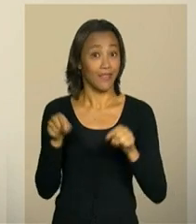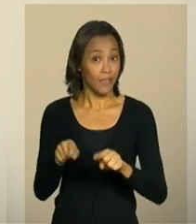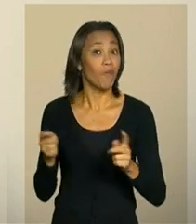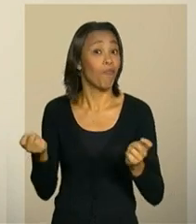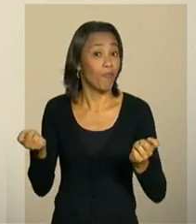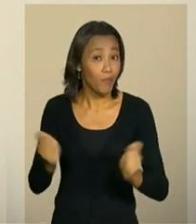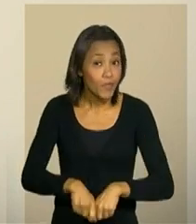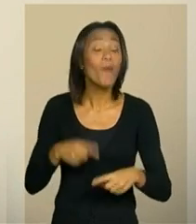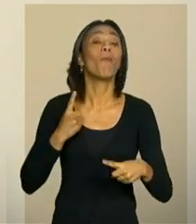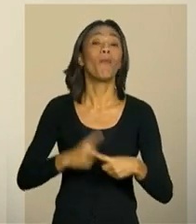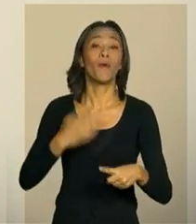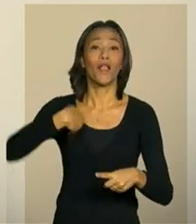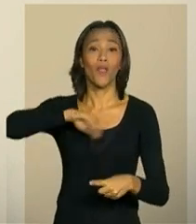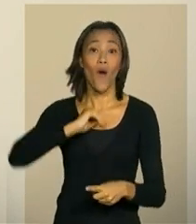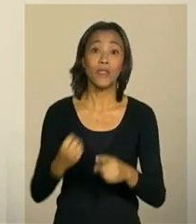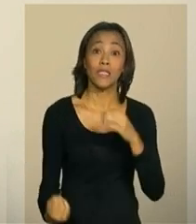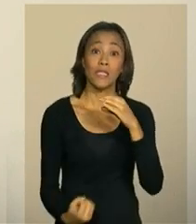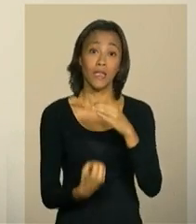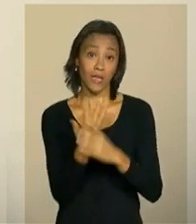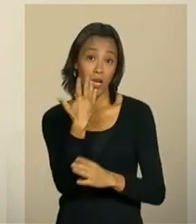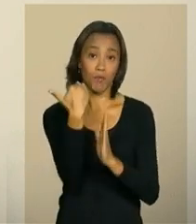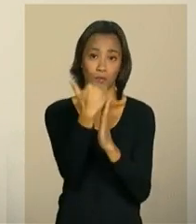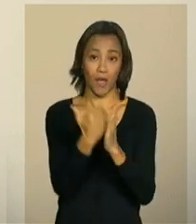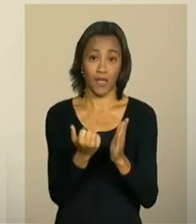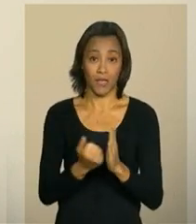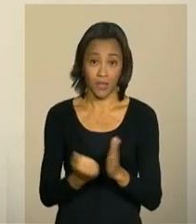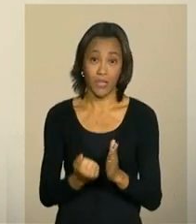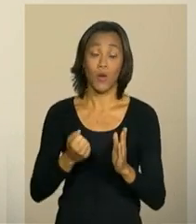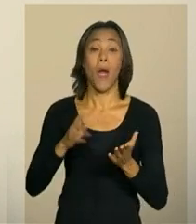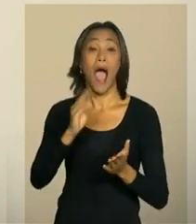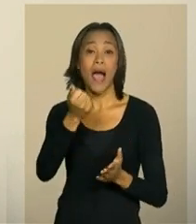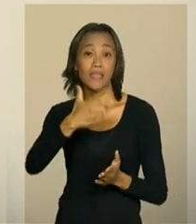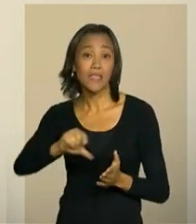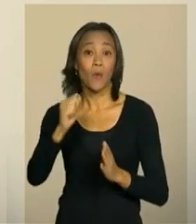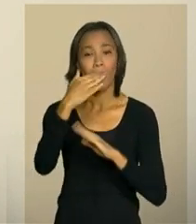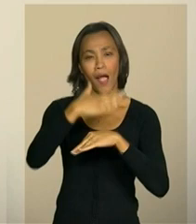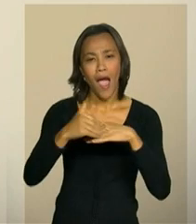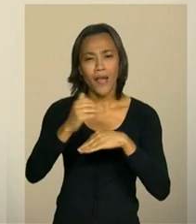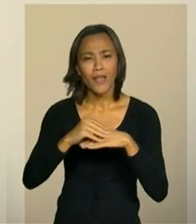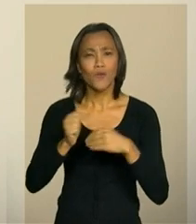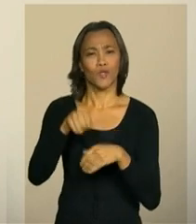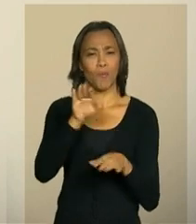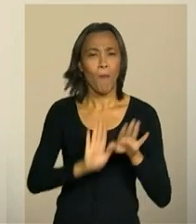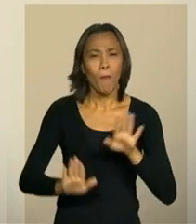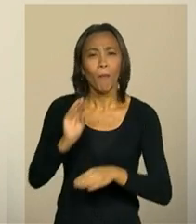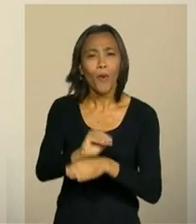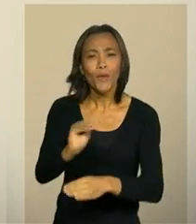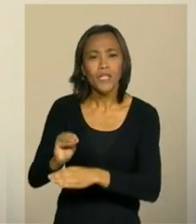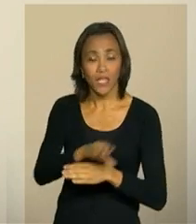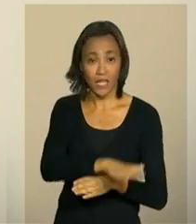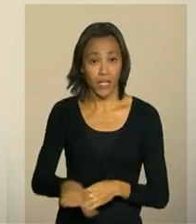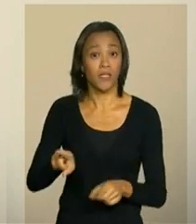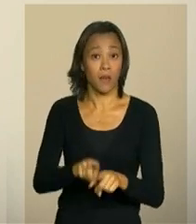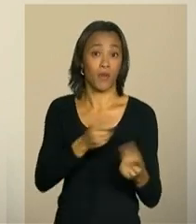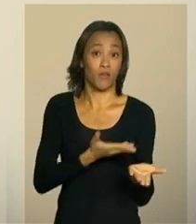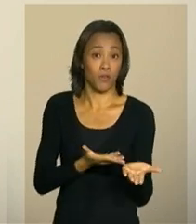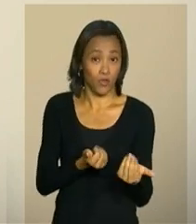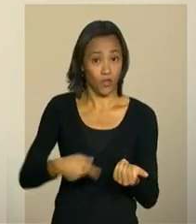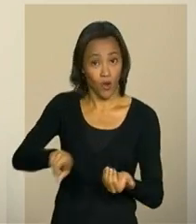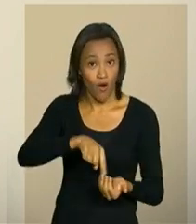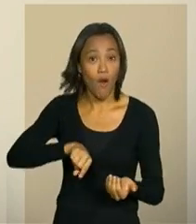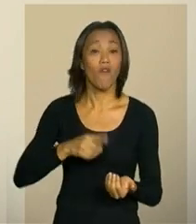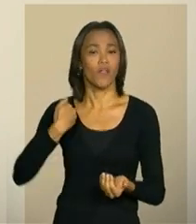possível porque criamos a ação Brasil carinhoso uma nova forma de proteger crianças e jovens